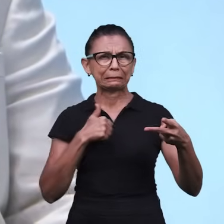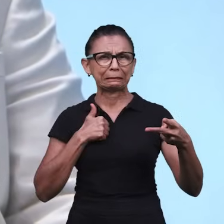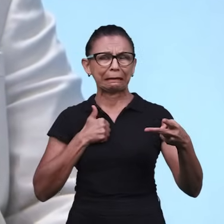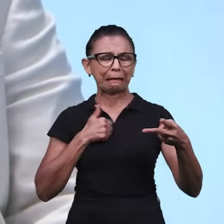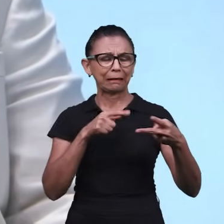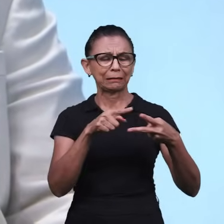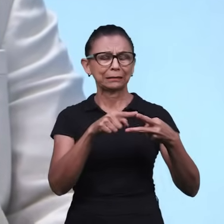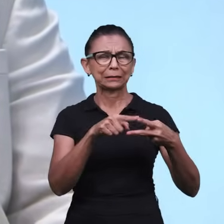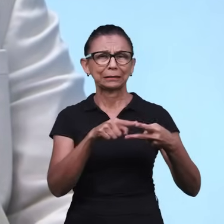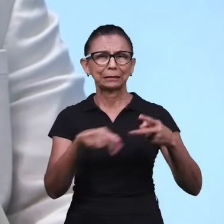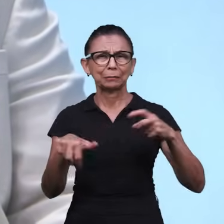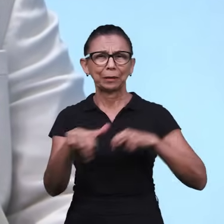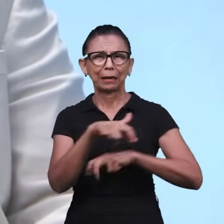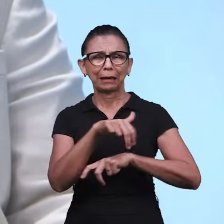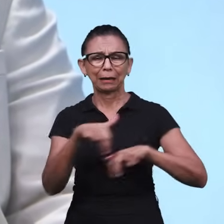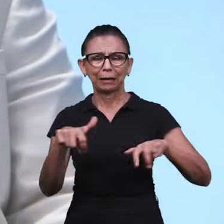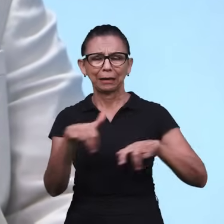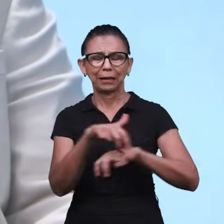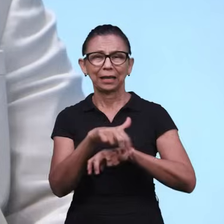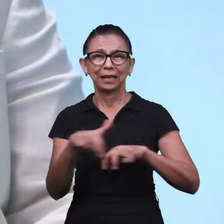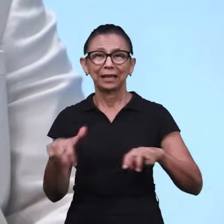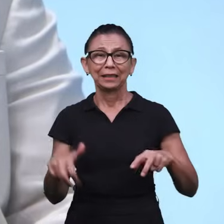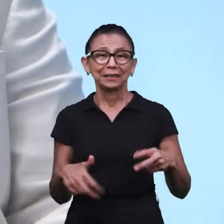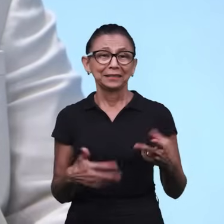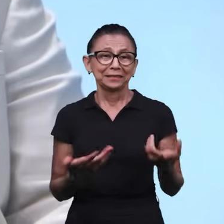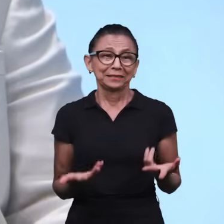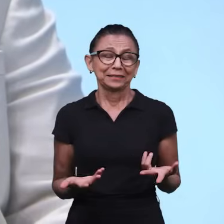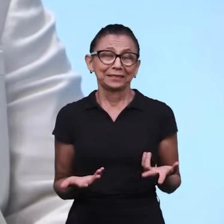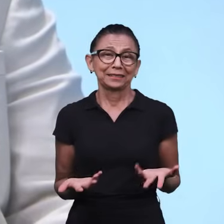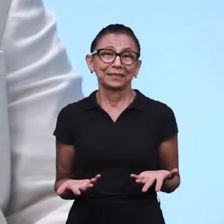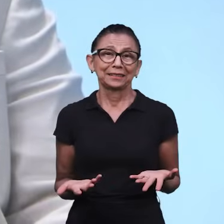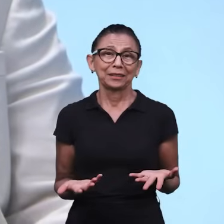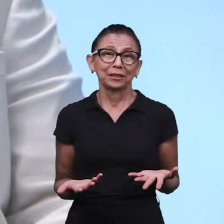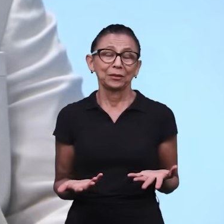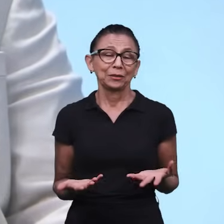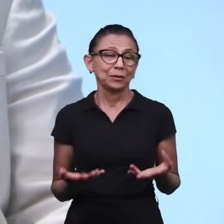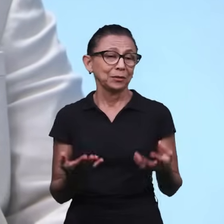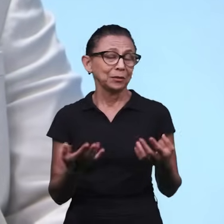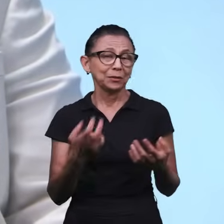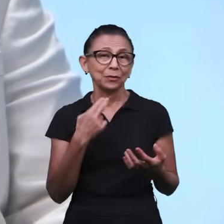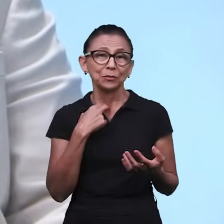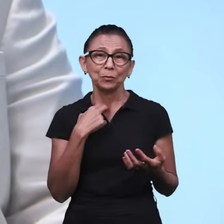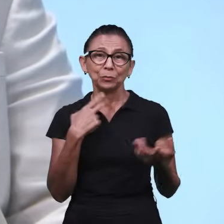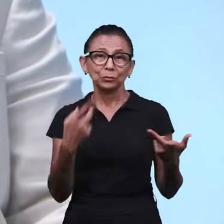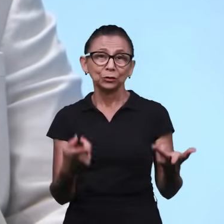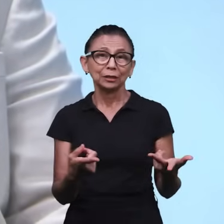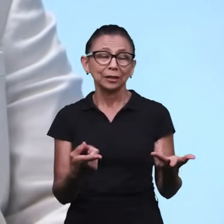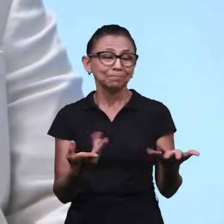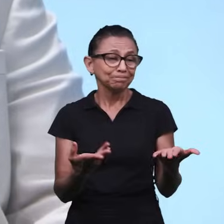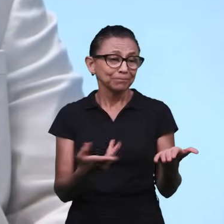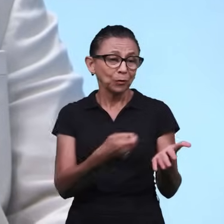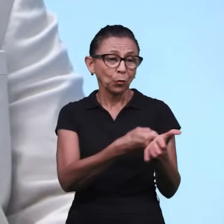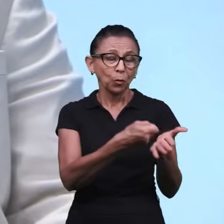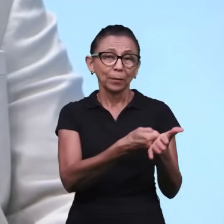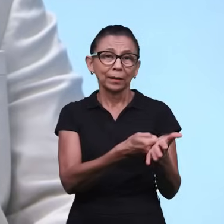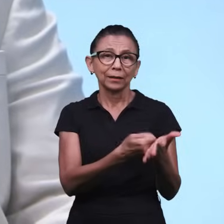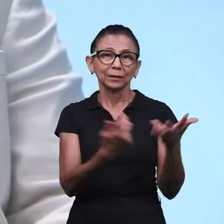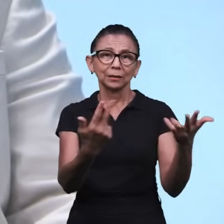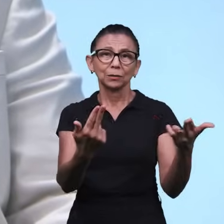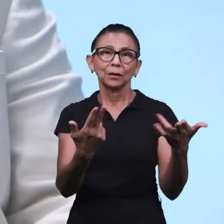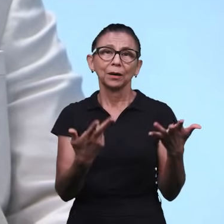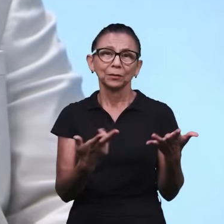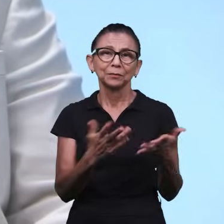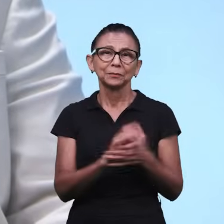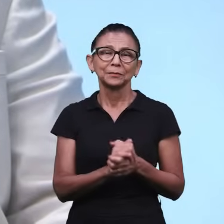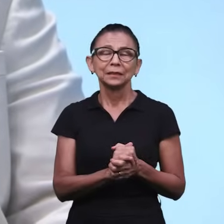é muito agitado. Então não adianta, assim, na nossa experiência, não adiantava querer colocar os dois para fazer a mesma coisa do mesmo jeito. Então o Senhor nos